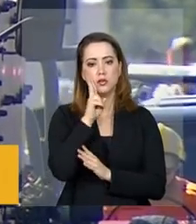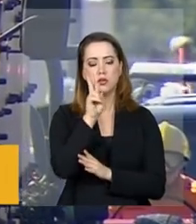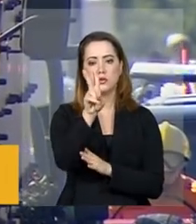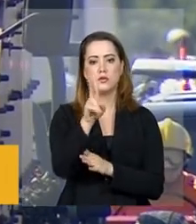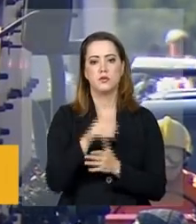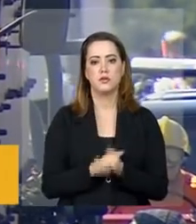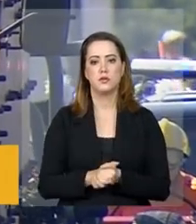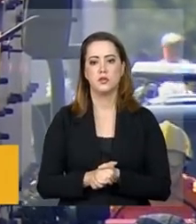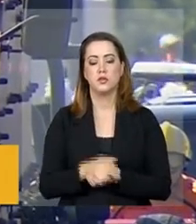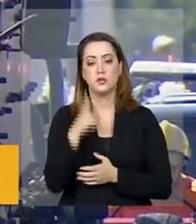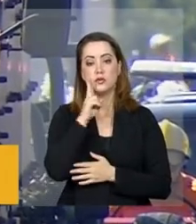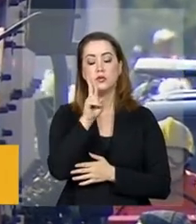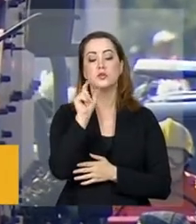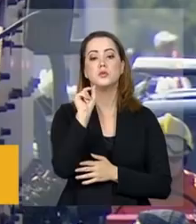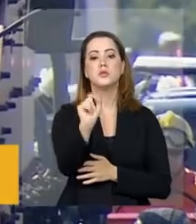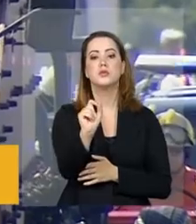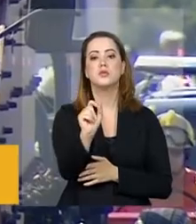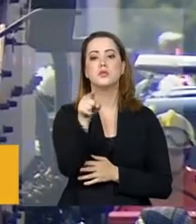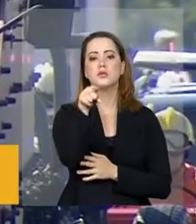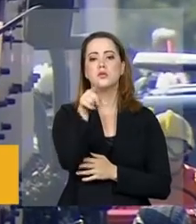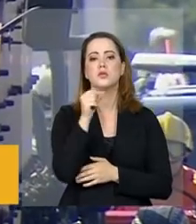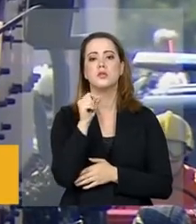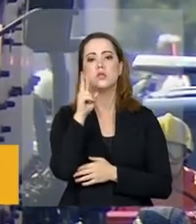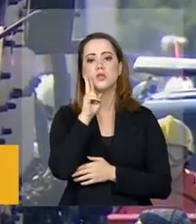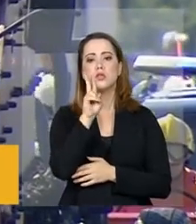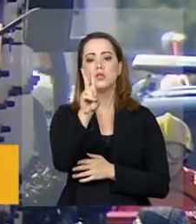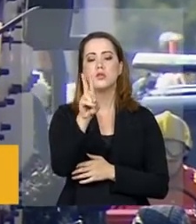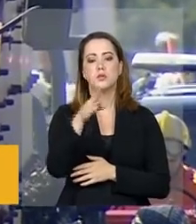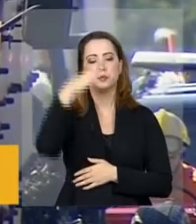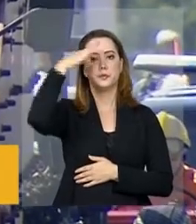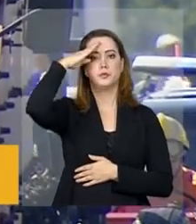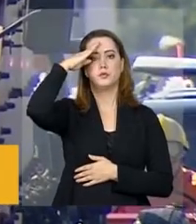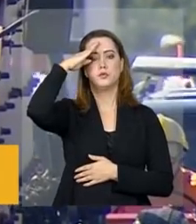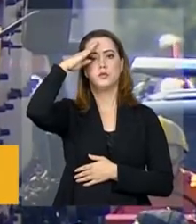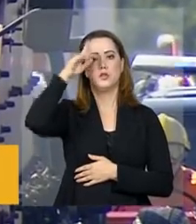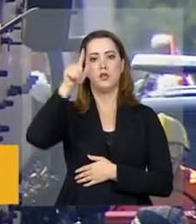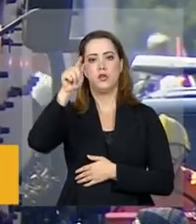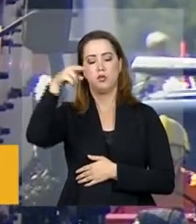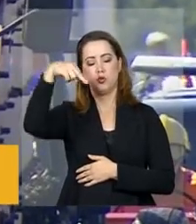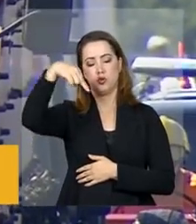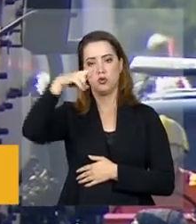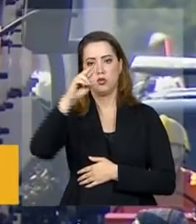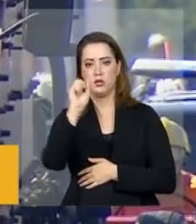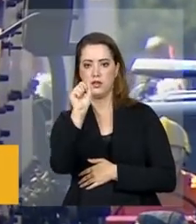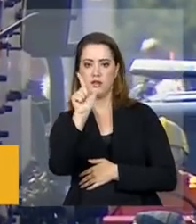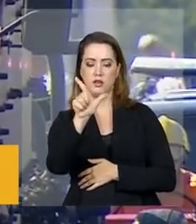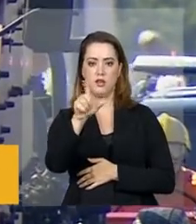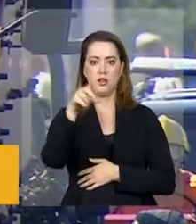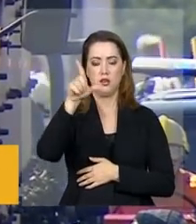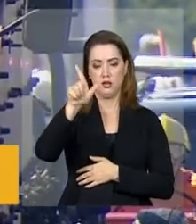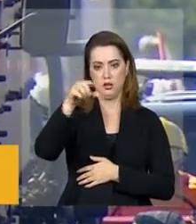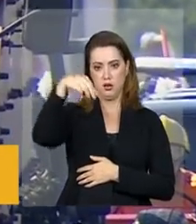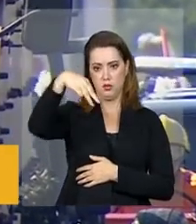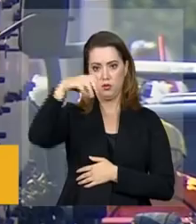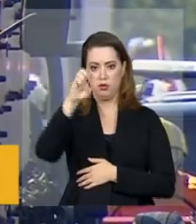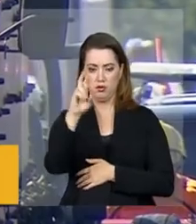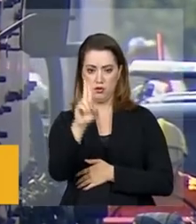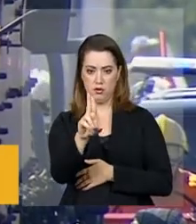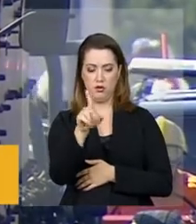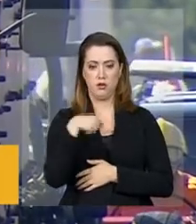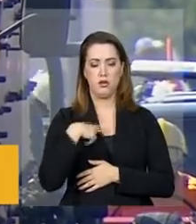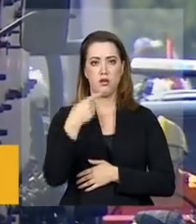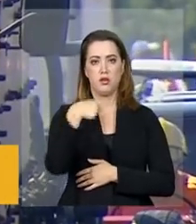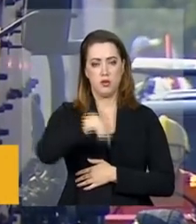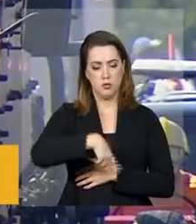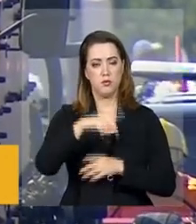quem nós estamos vendo ali, Coronel? Esse é o general de divisão Leme, ele é o comandante militar do Planalto e é